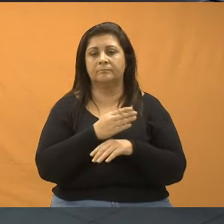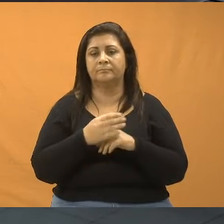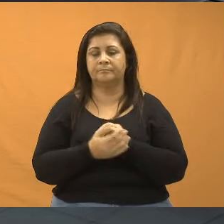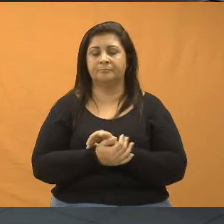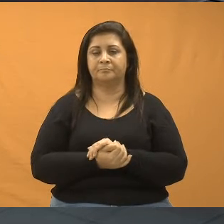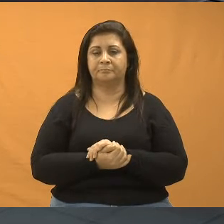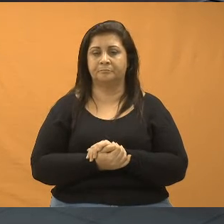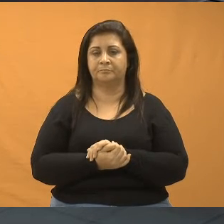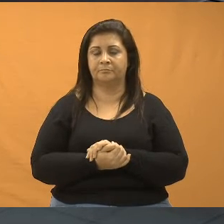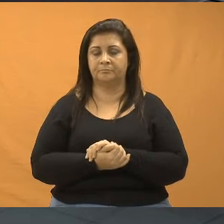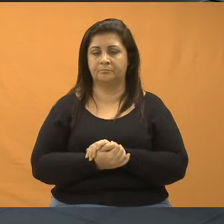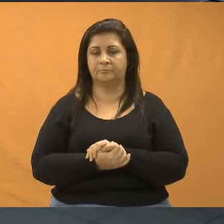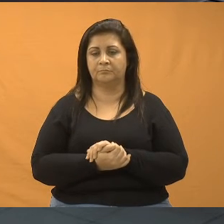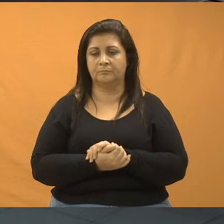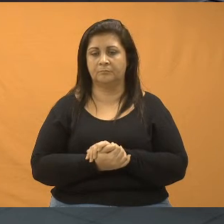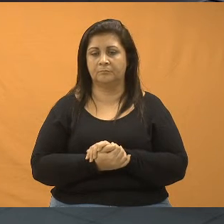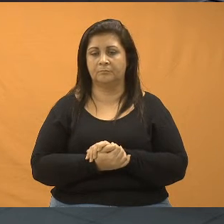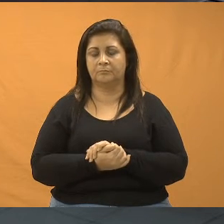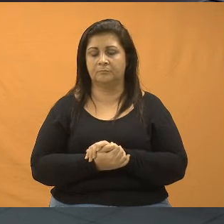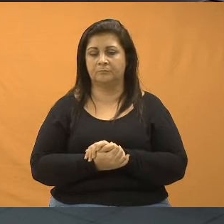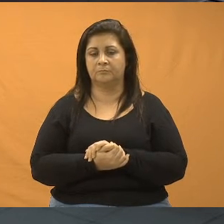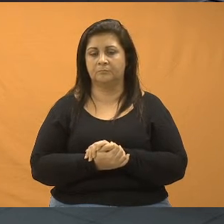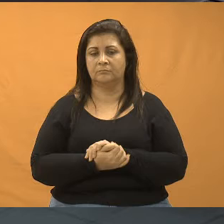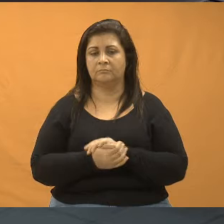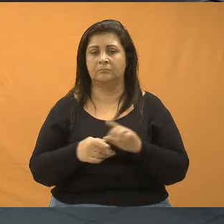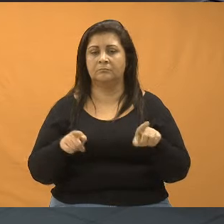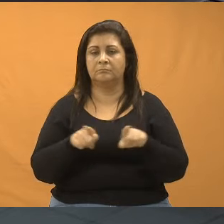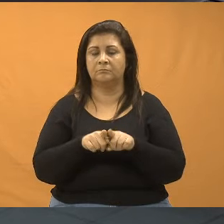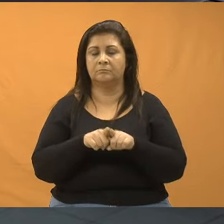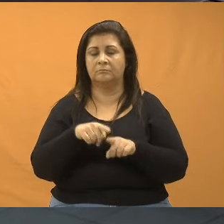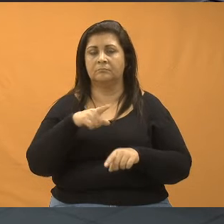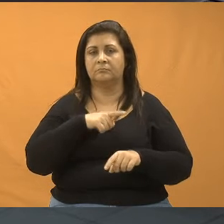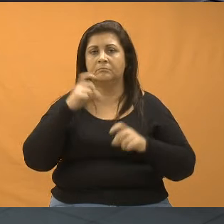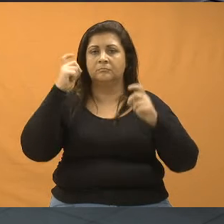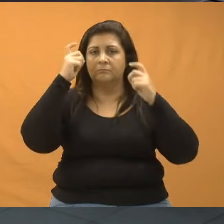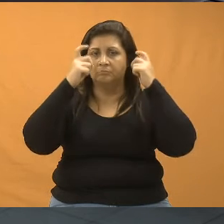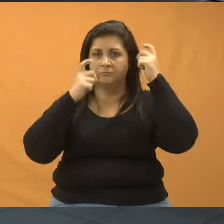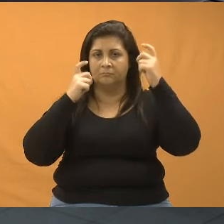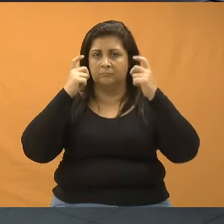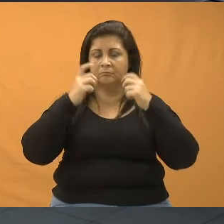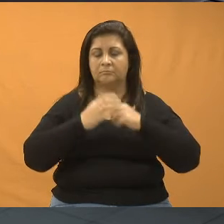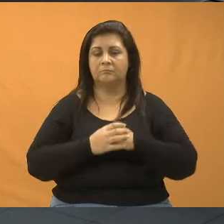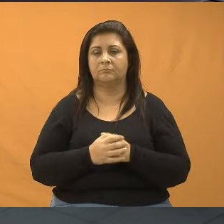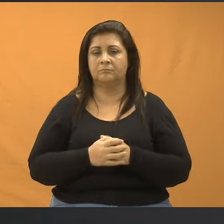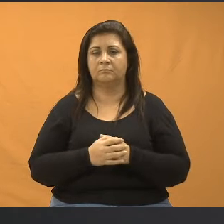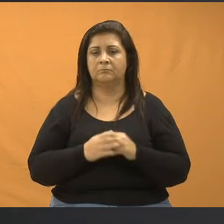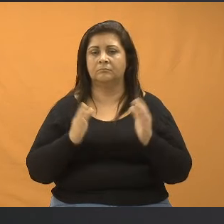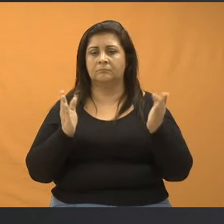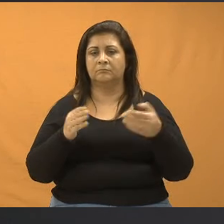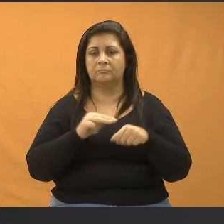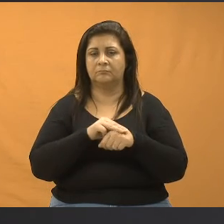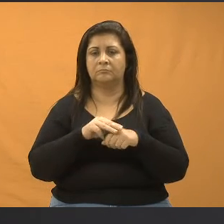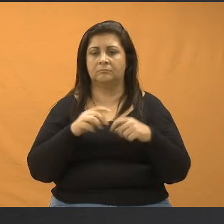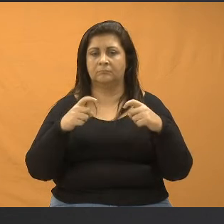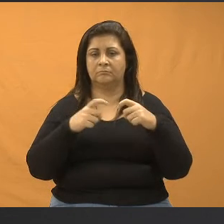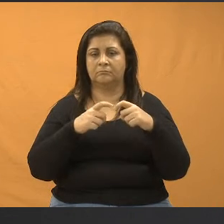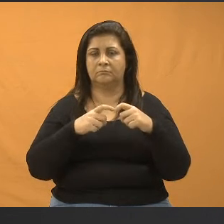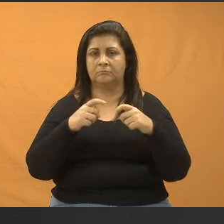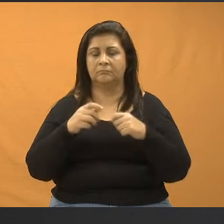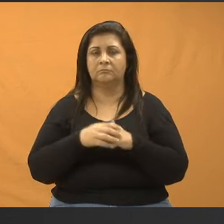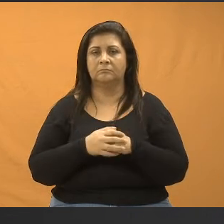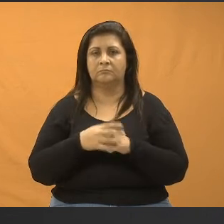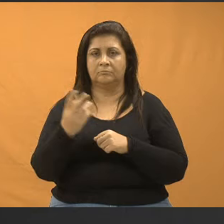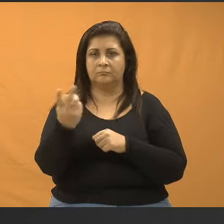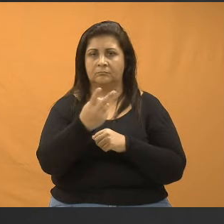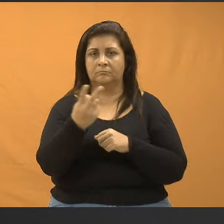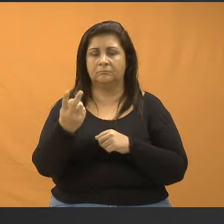Casa. E nós também temos essa preocupação, até já falei com a doutora Márcia, com o Rodrigo